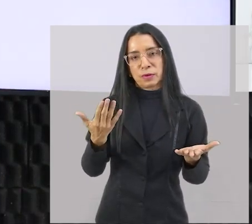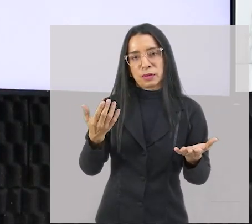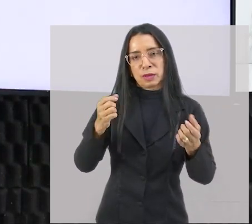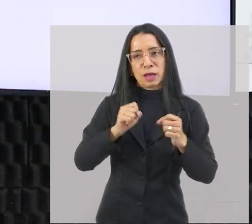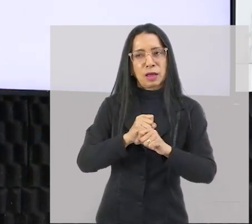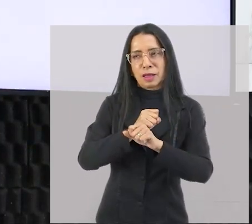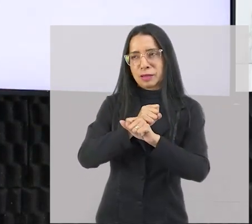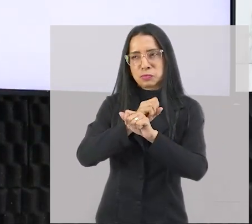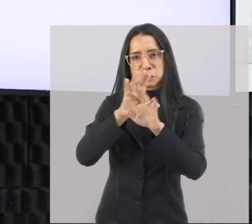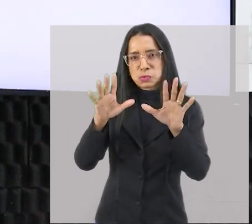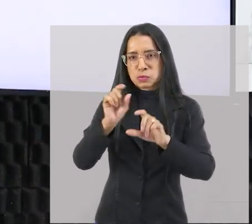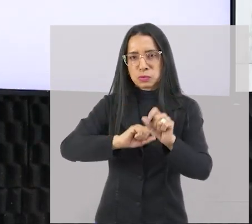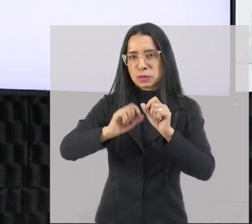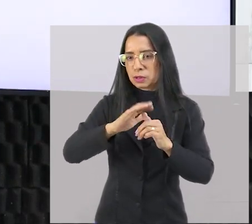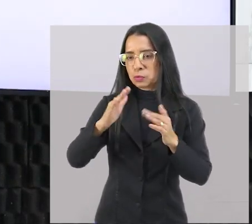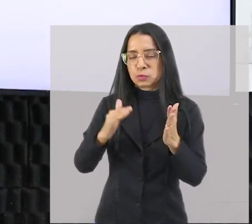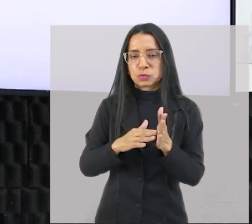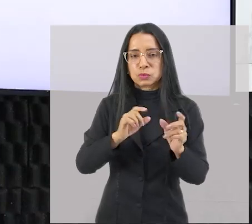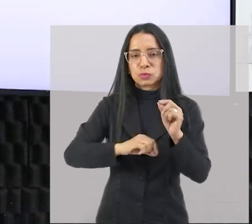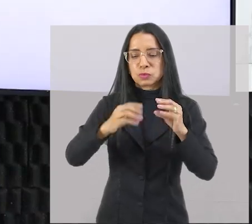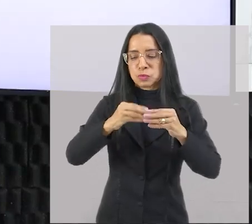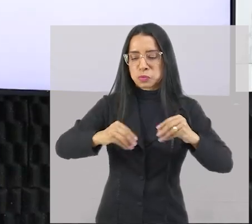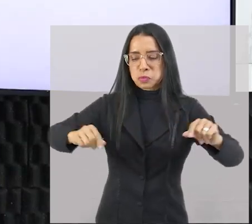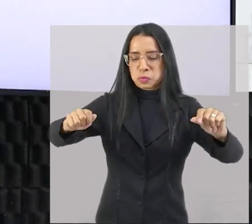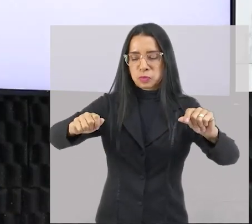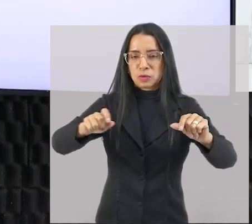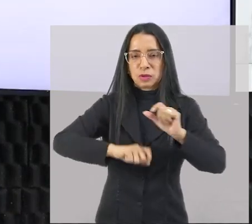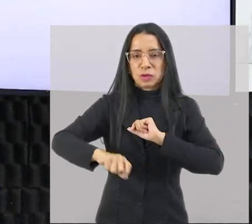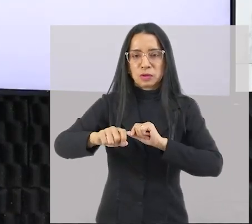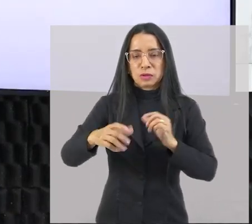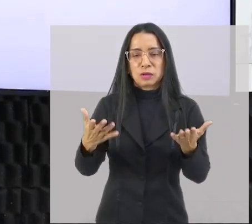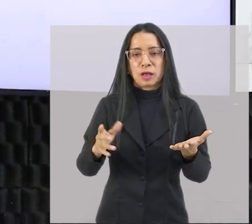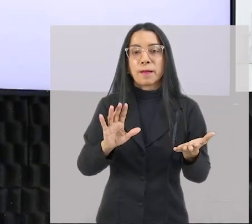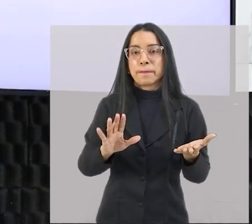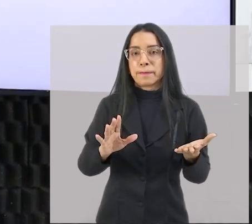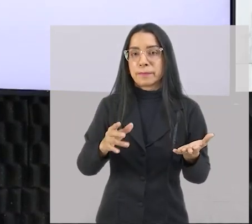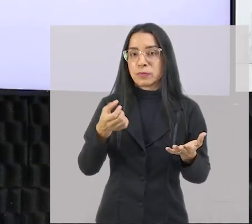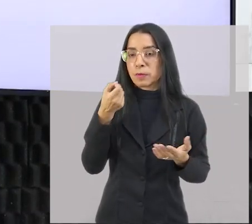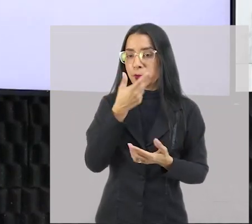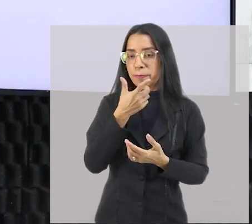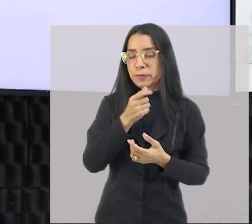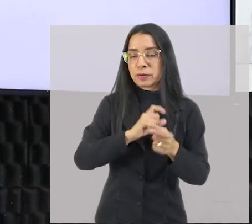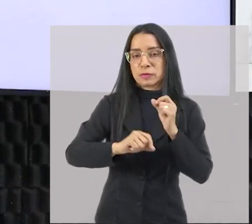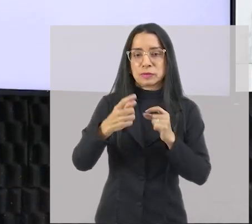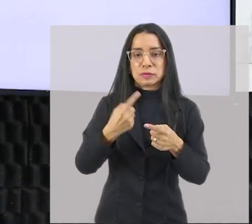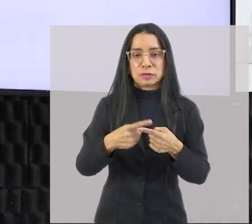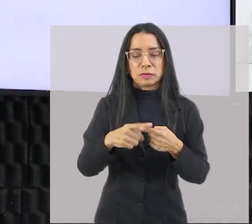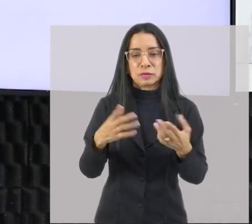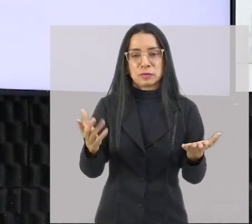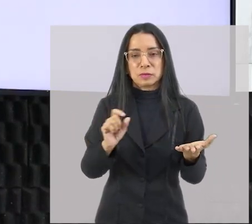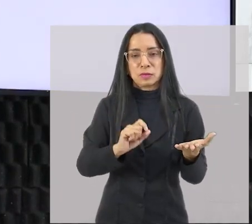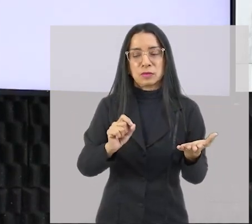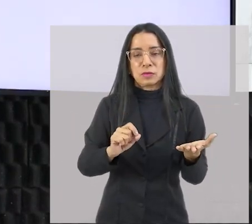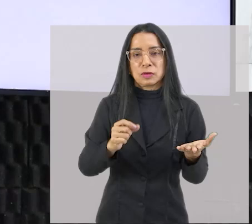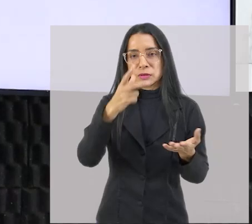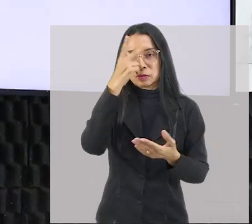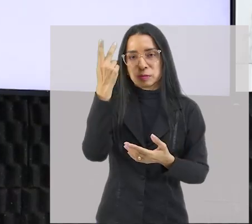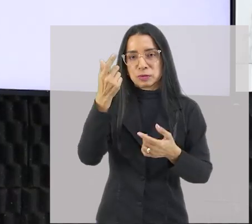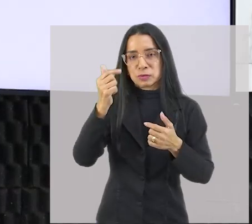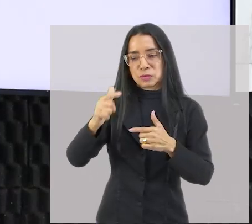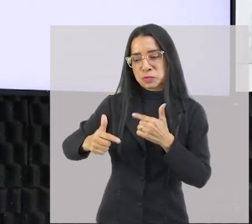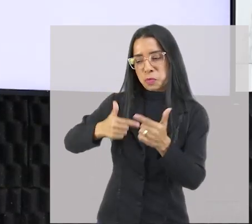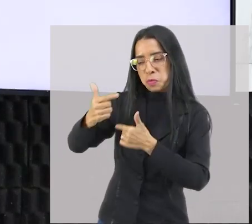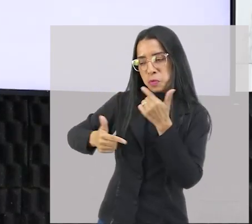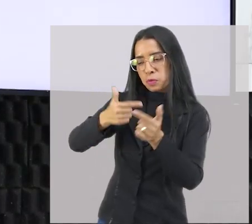destruindo todo mundo? Eu sei que vocês adoram filmes onde tem destruição, heróis batendo e tal, só que é uma piada muito grande, por quê? Porque enquanto duas pessoas estão